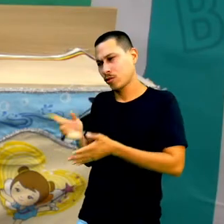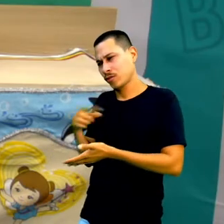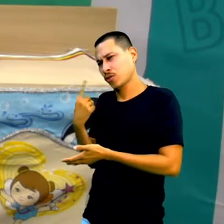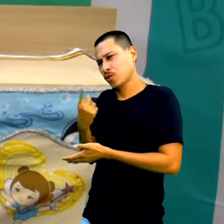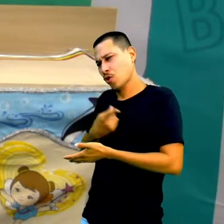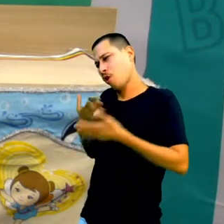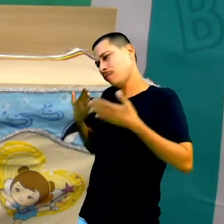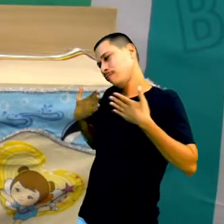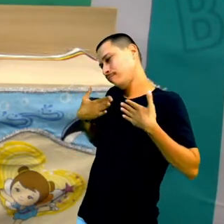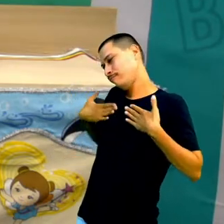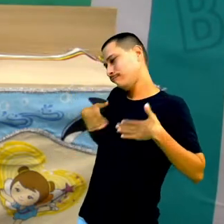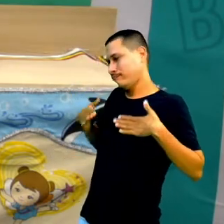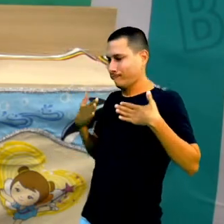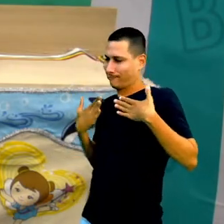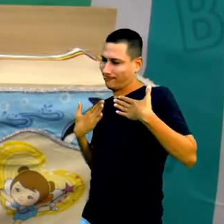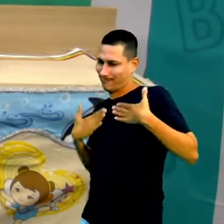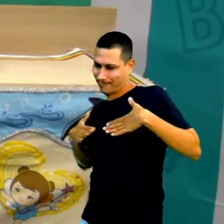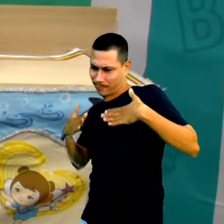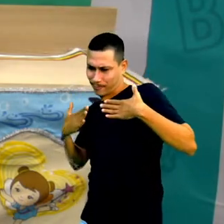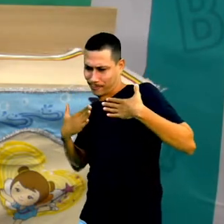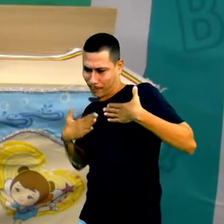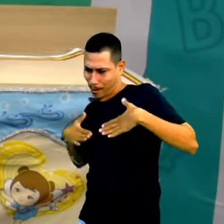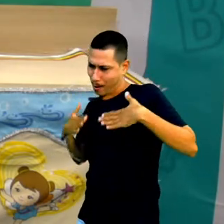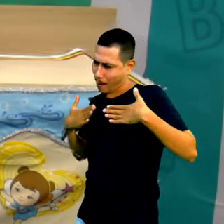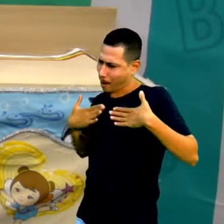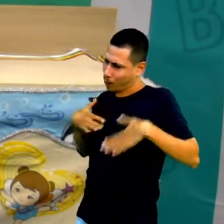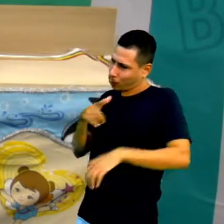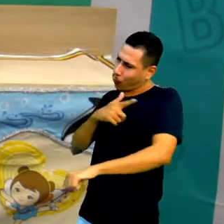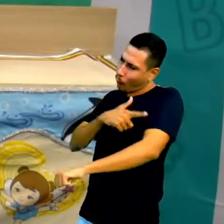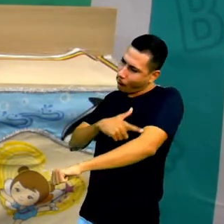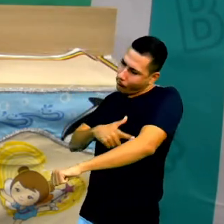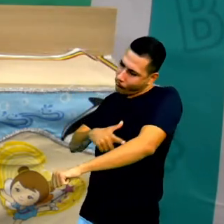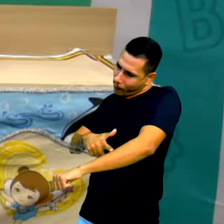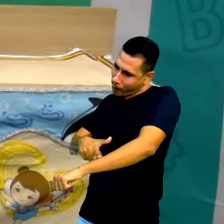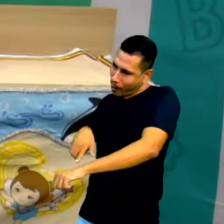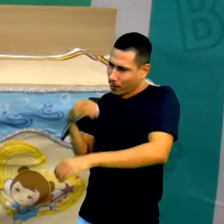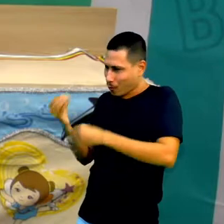estamos bem assim. Bem calmo.